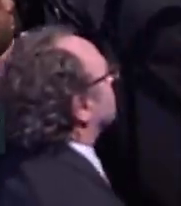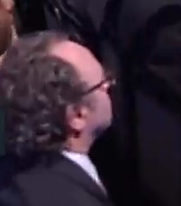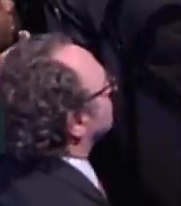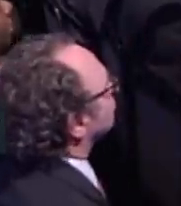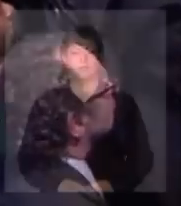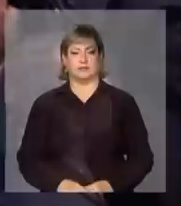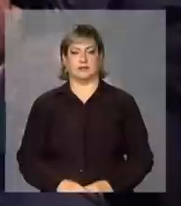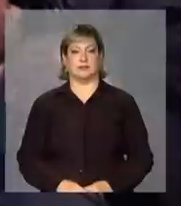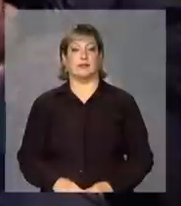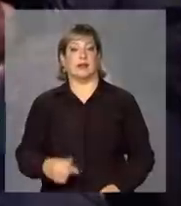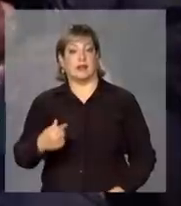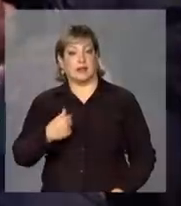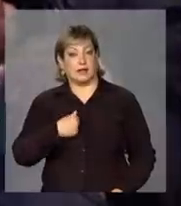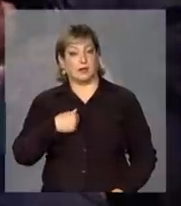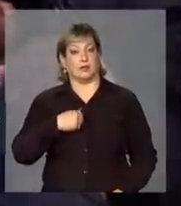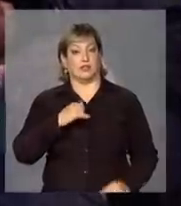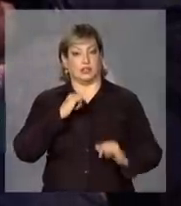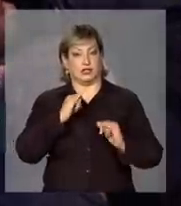Eu disse que